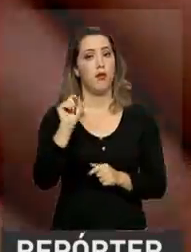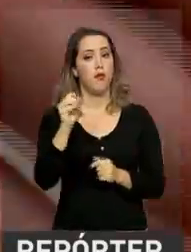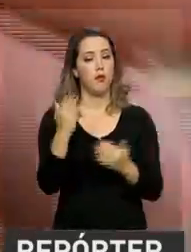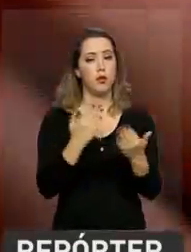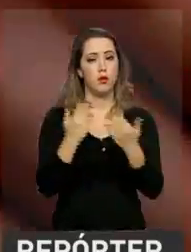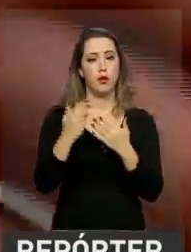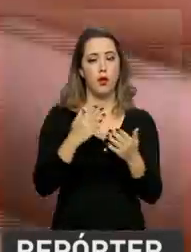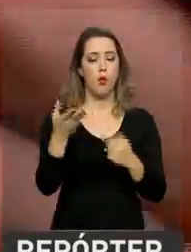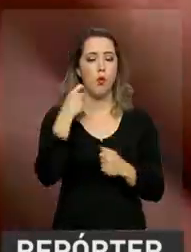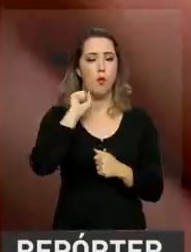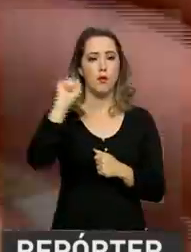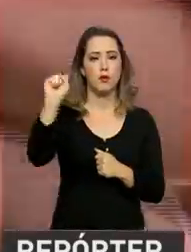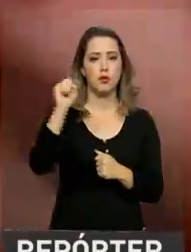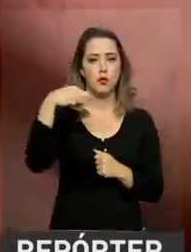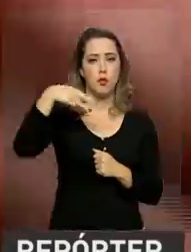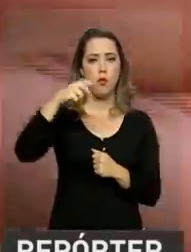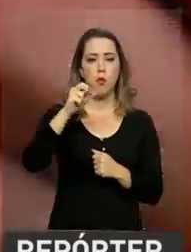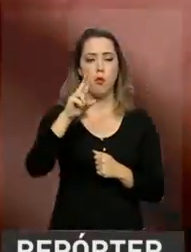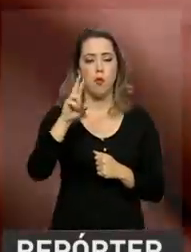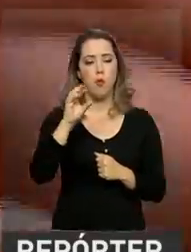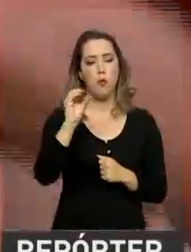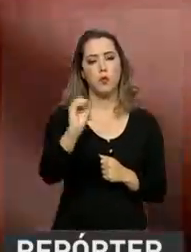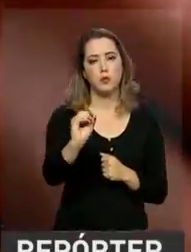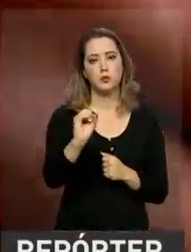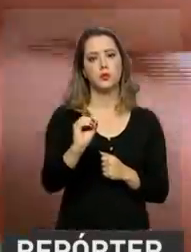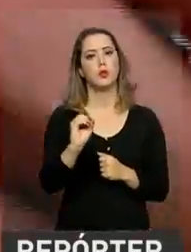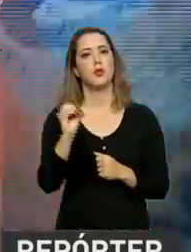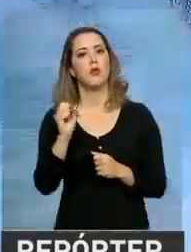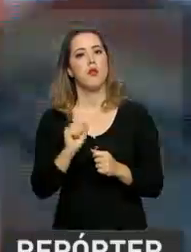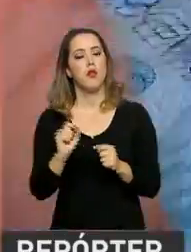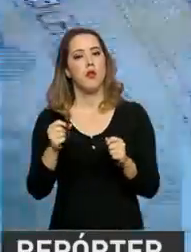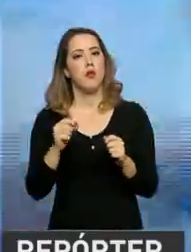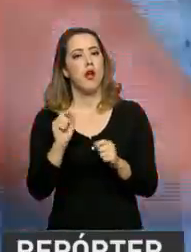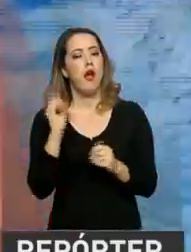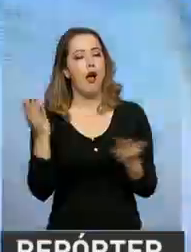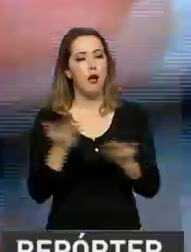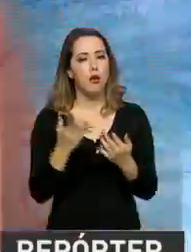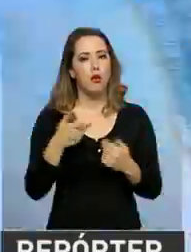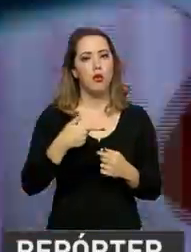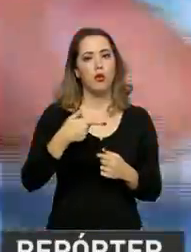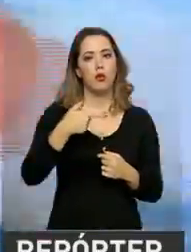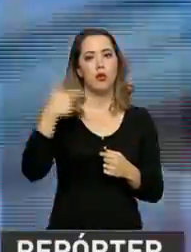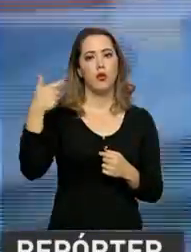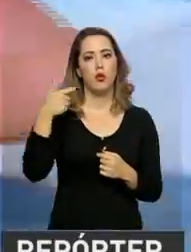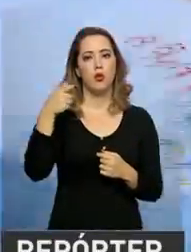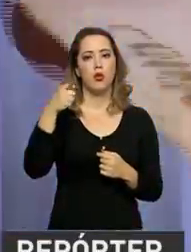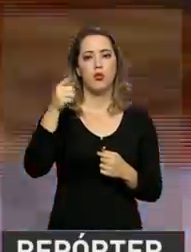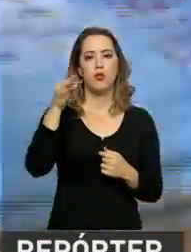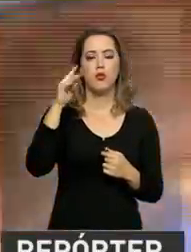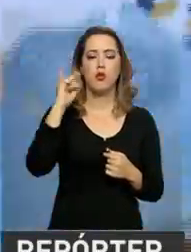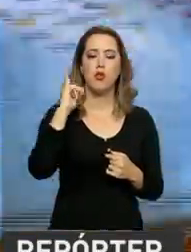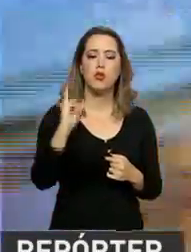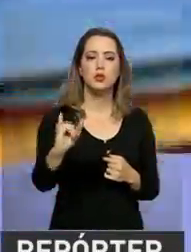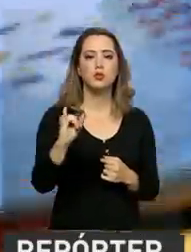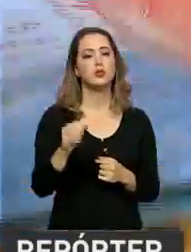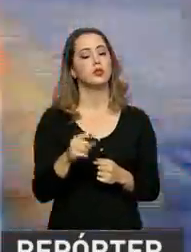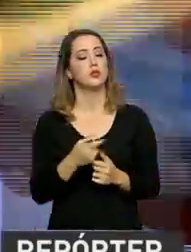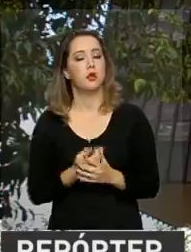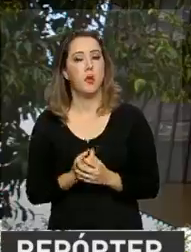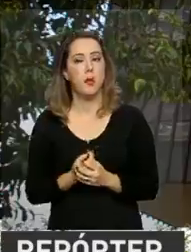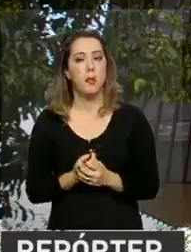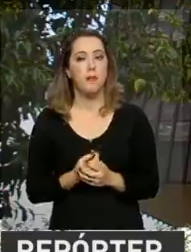de 2.886 bilhões deais Para 2.799 Bilhões de